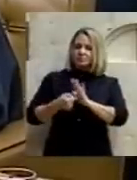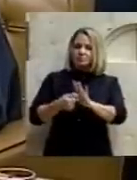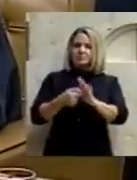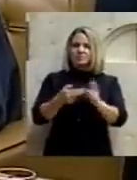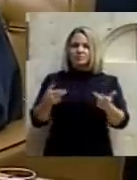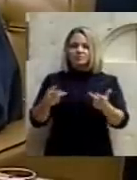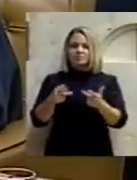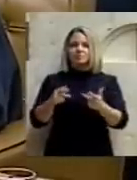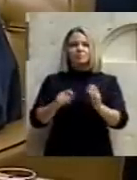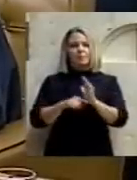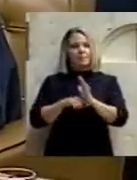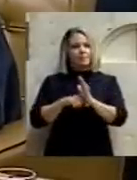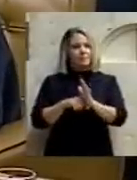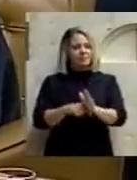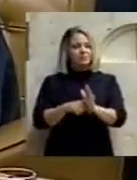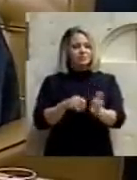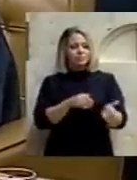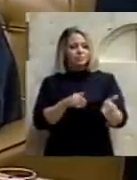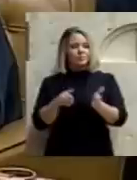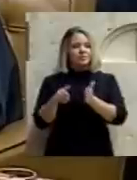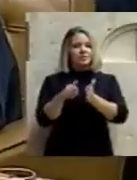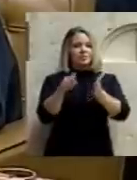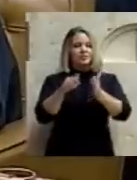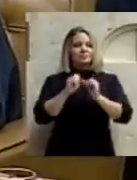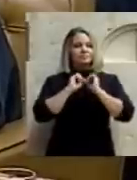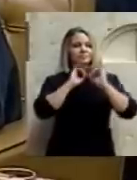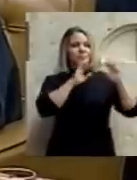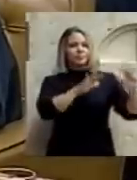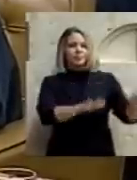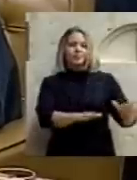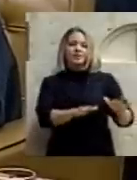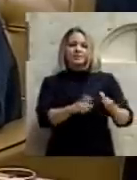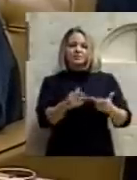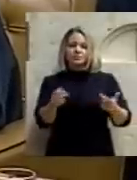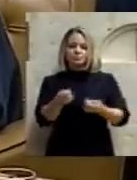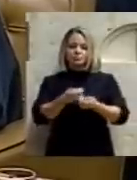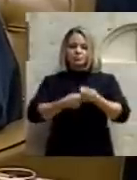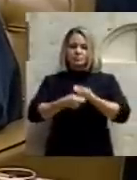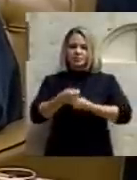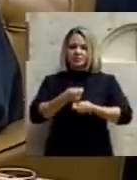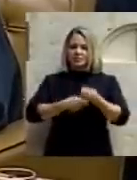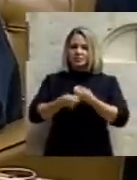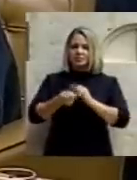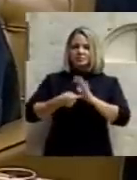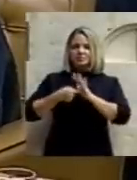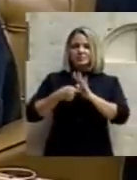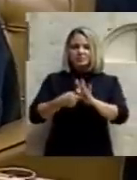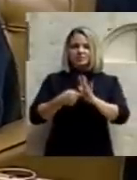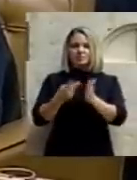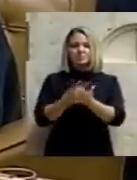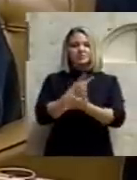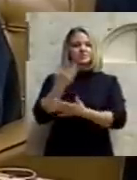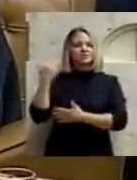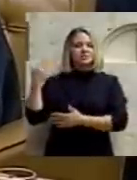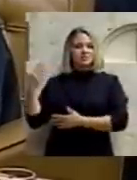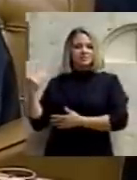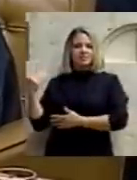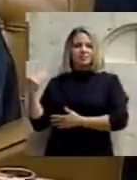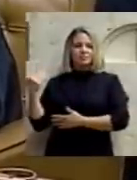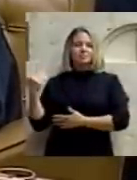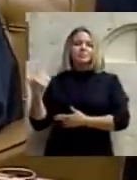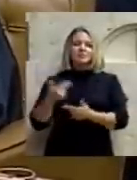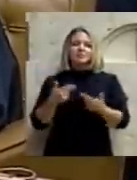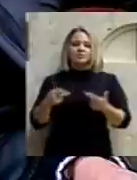desfavorável, o caminho da prosperidade, da pujança econômica, tudo decorrente dos exemplos de amor à